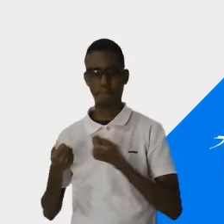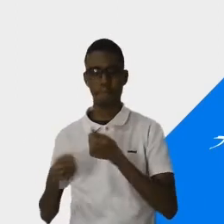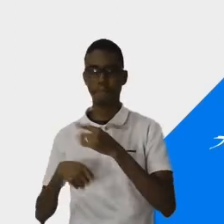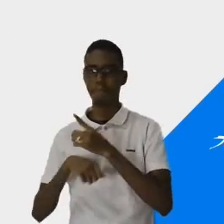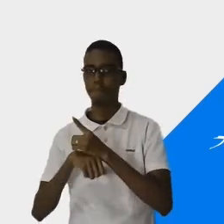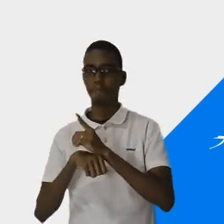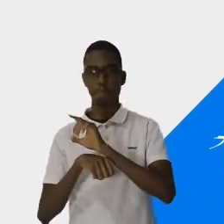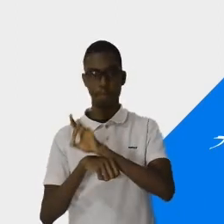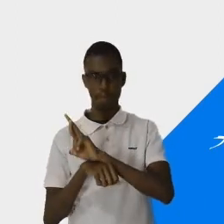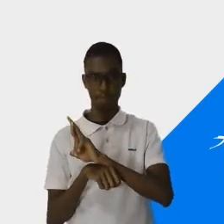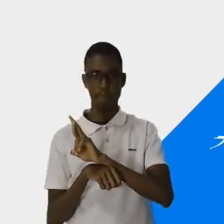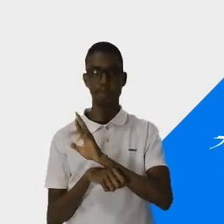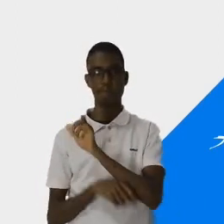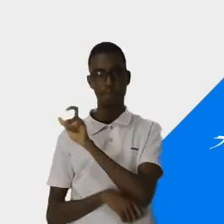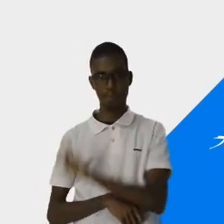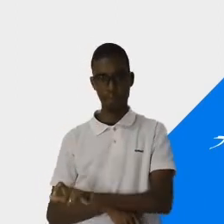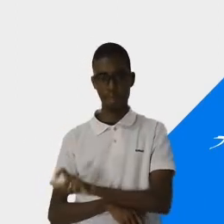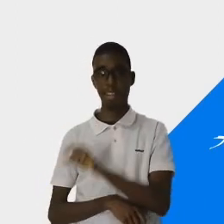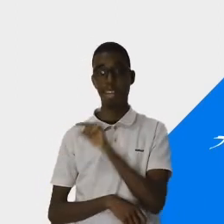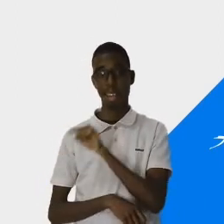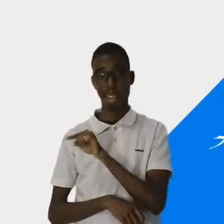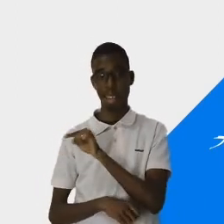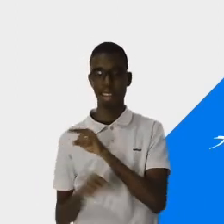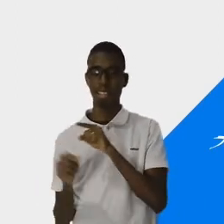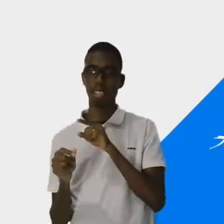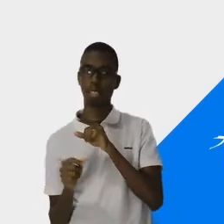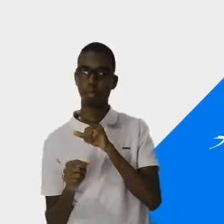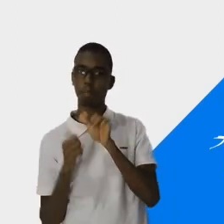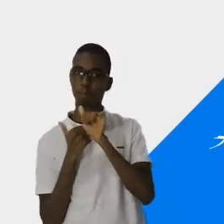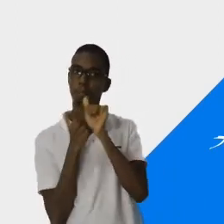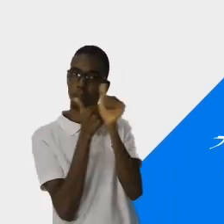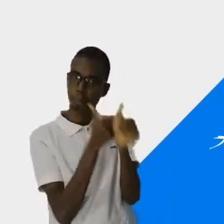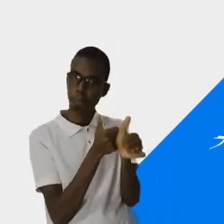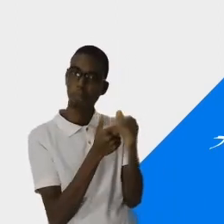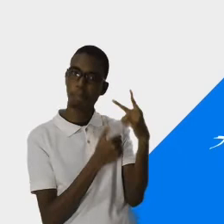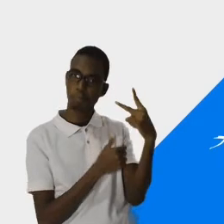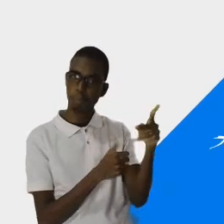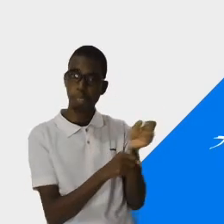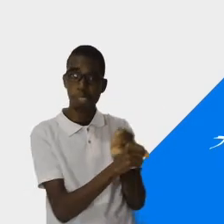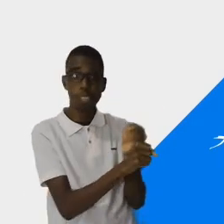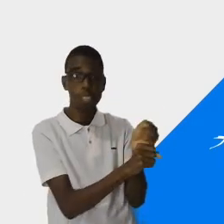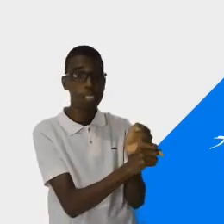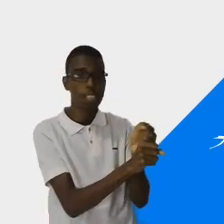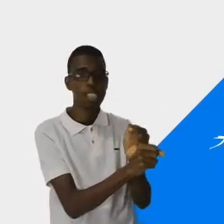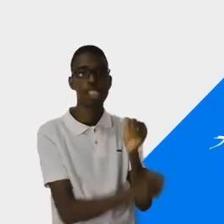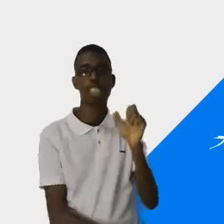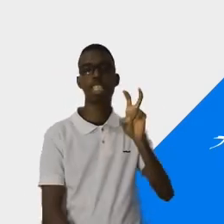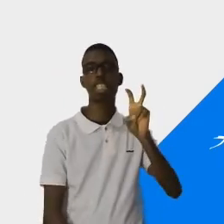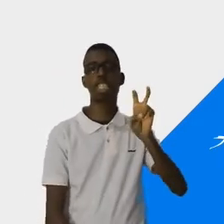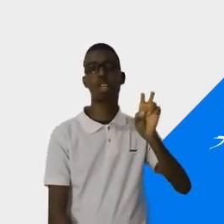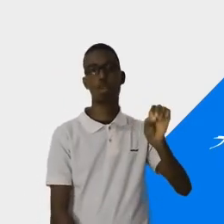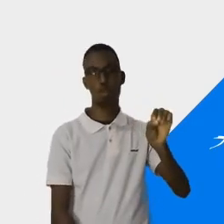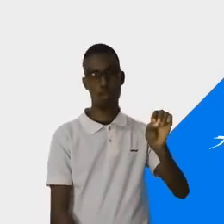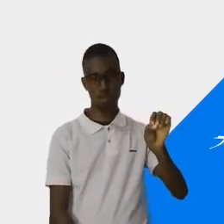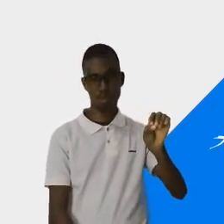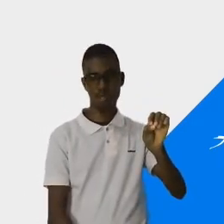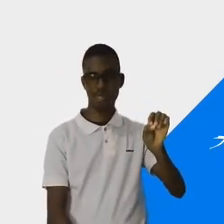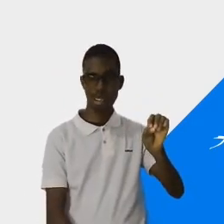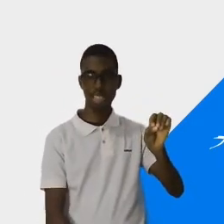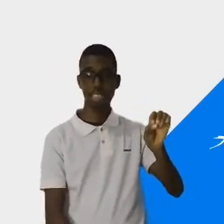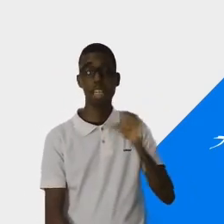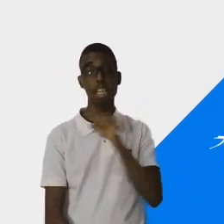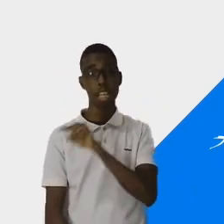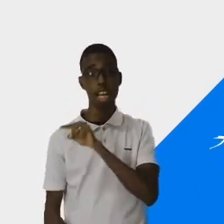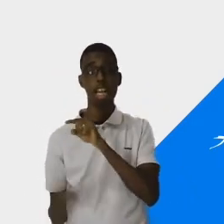Ela acompanhou o HM durante 50 anos. E ela conta que sempre que